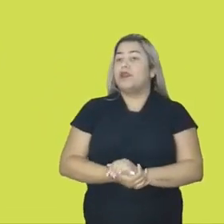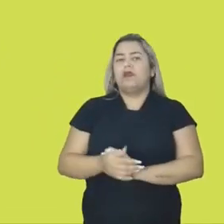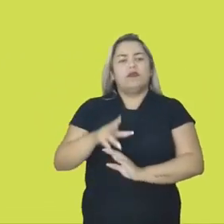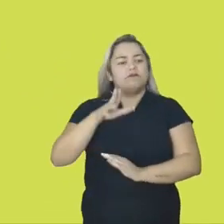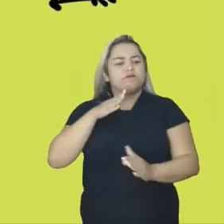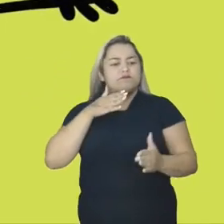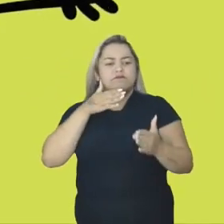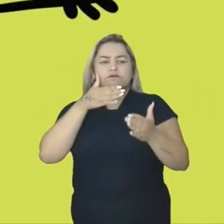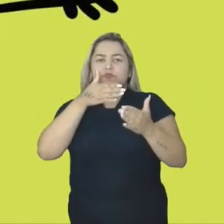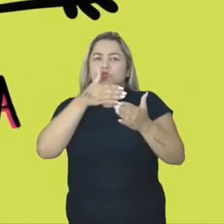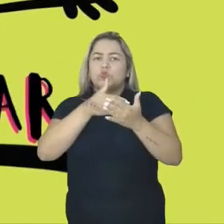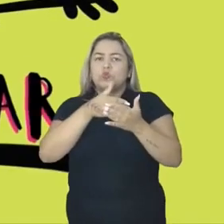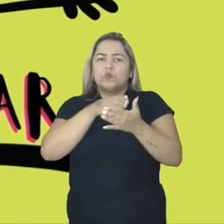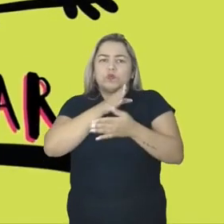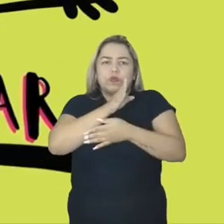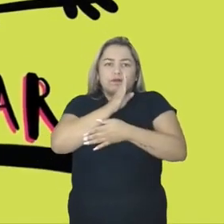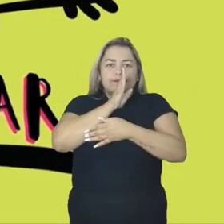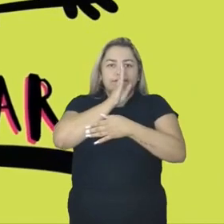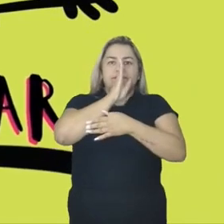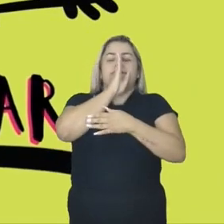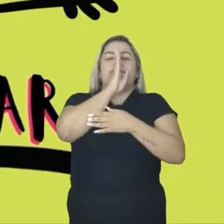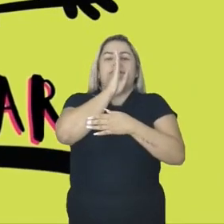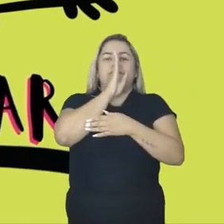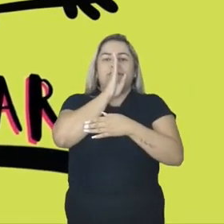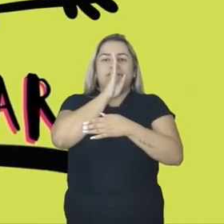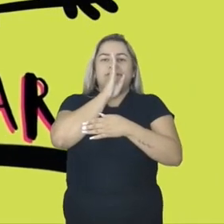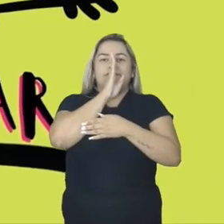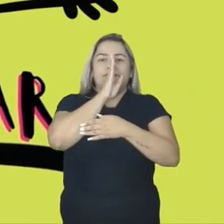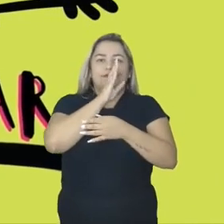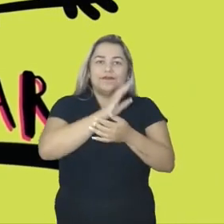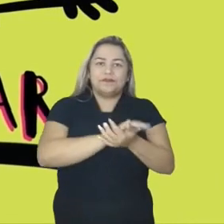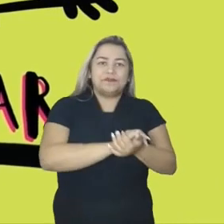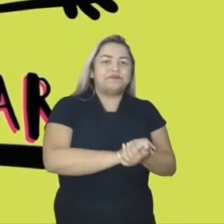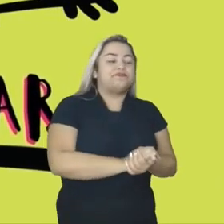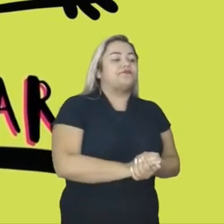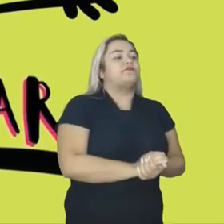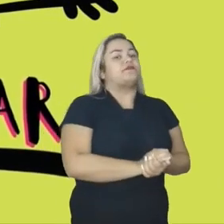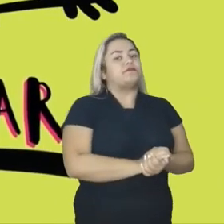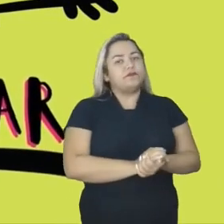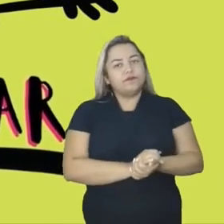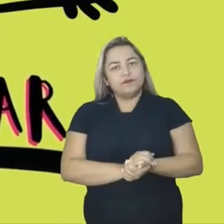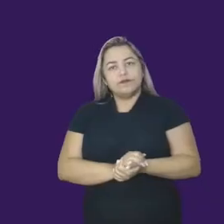Não vão mais conseguir me anular, me calar.